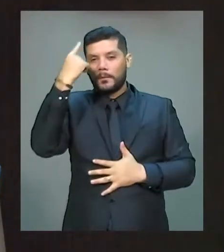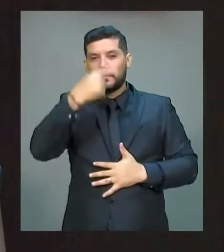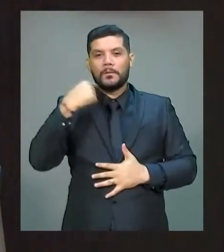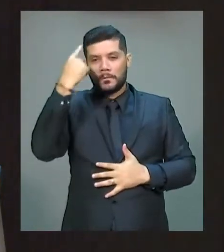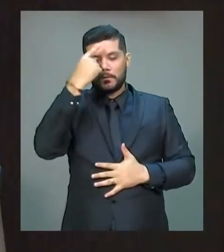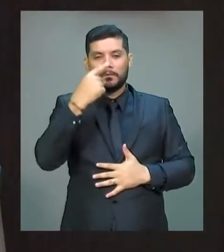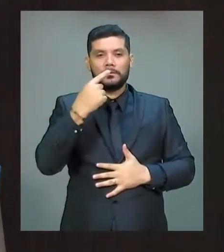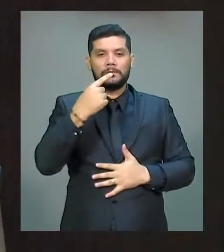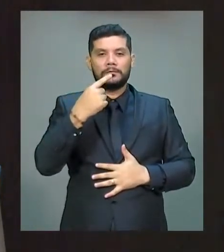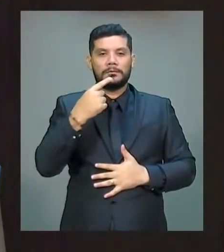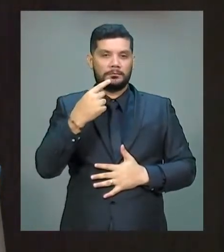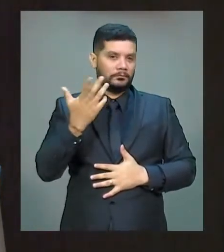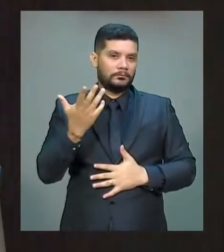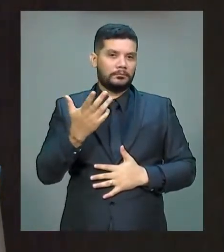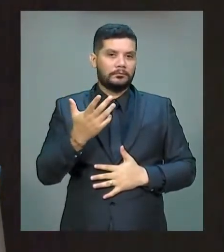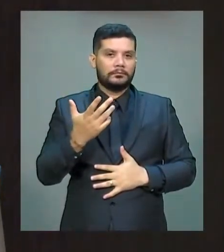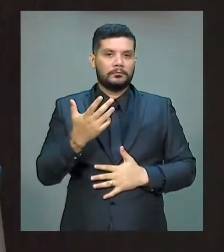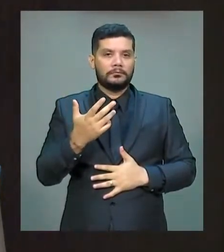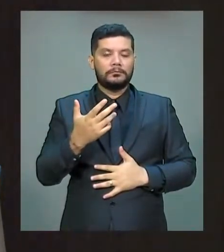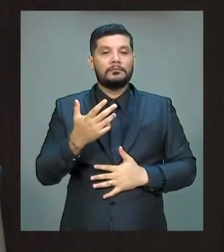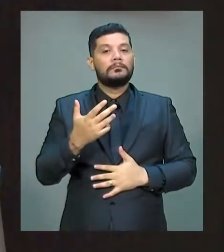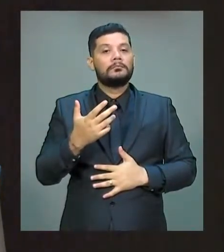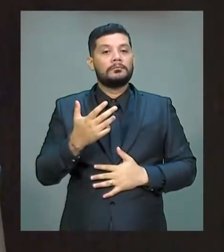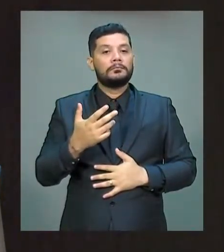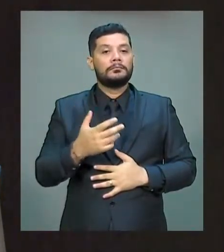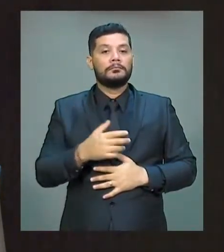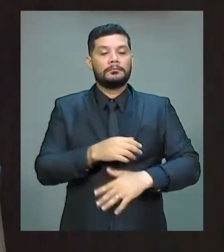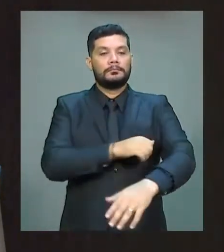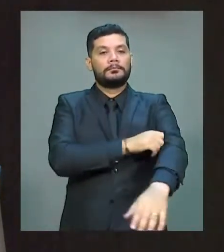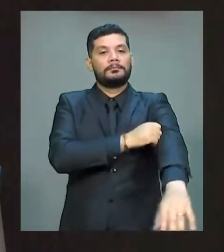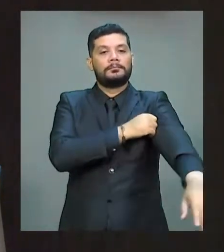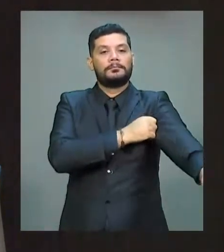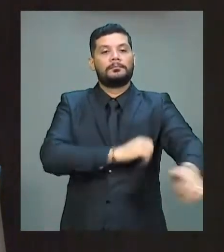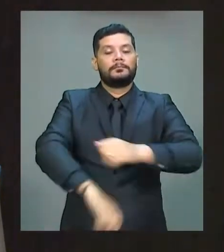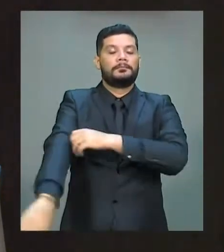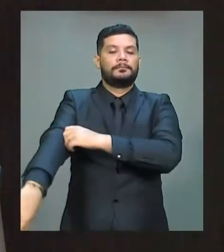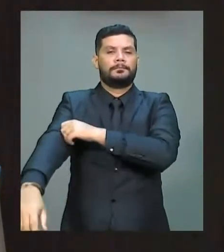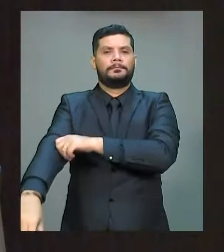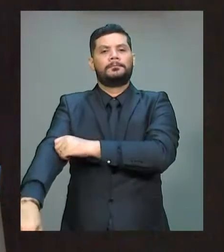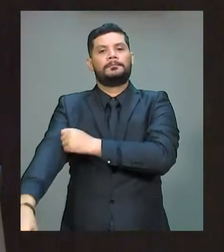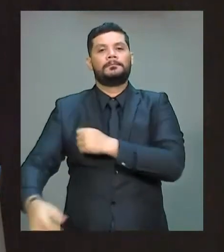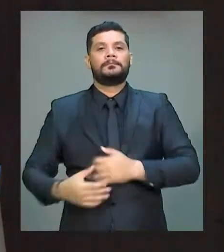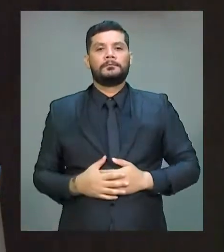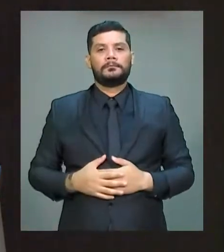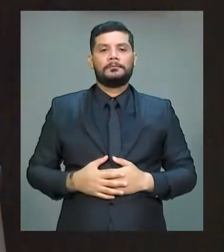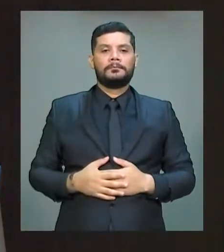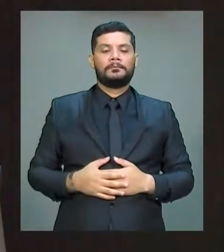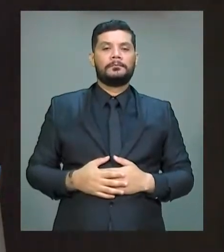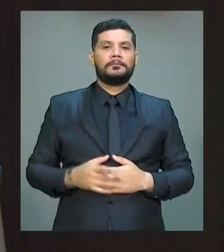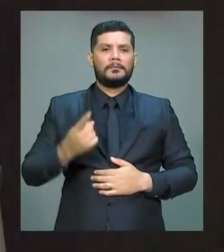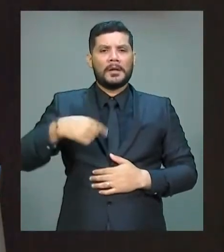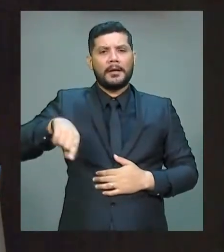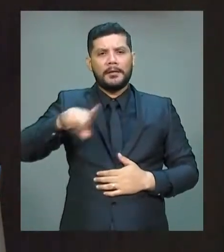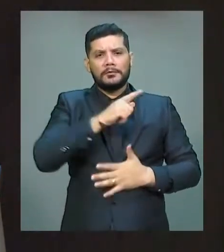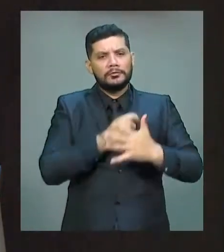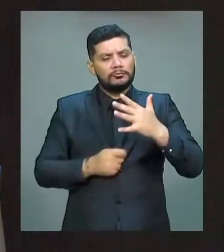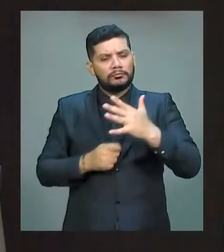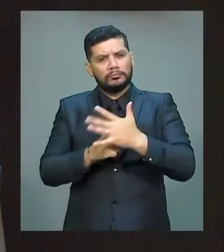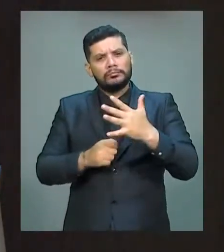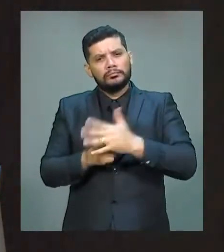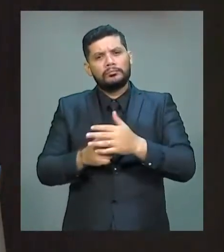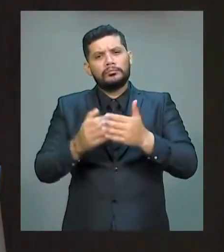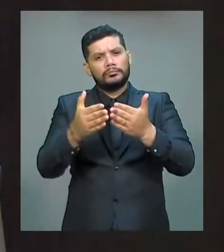RUA, Juventude Anticapitalista, em que fizeram um apelo. Não